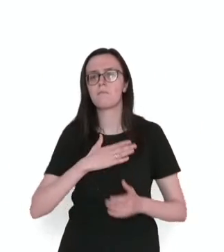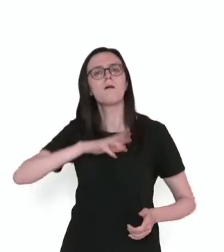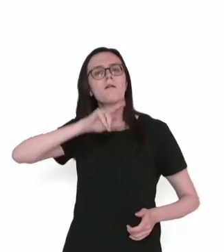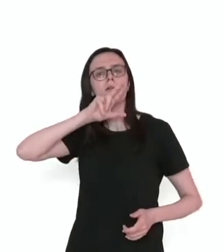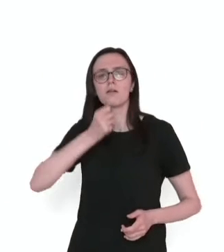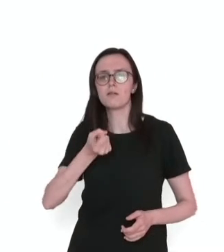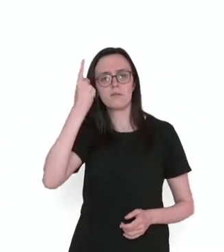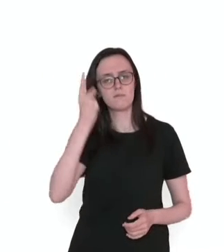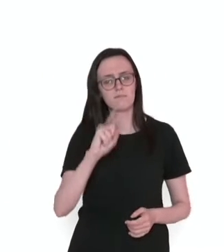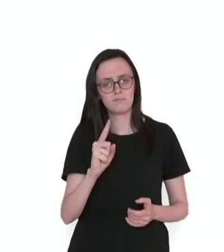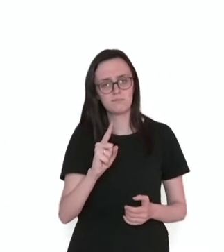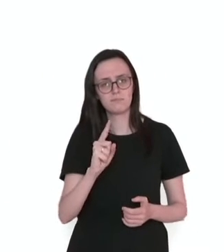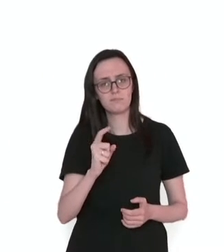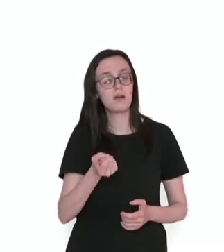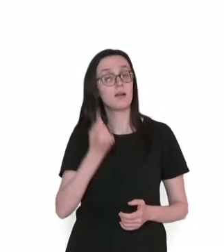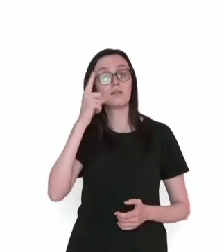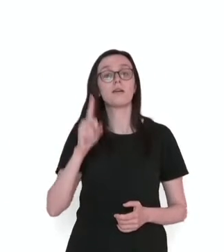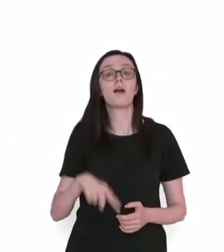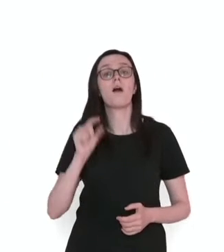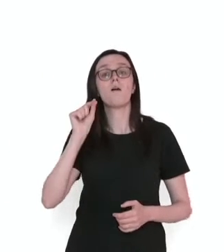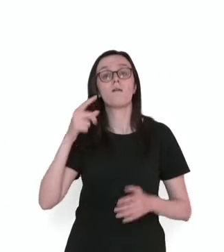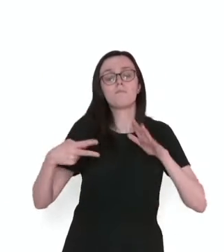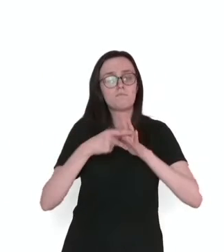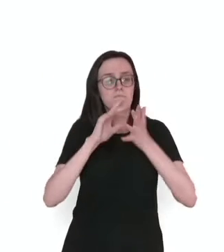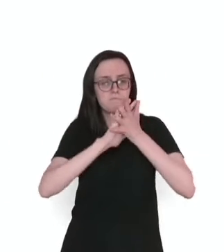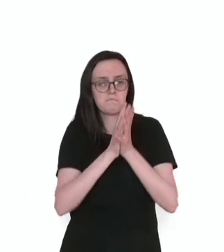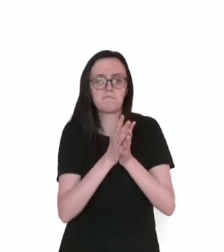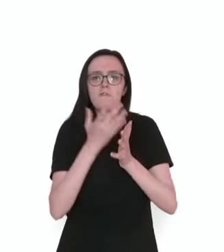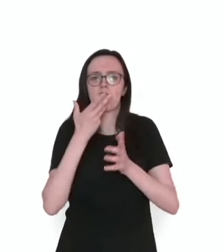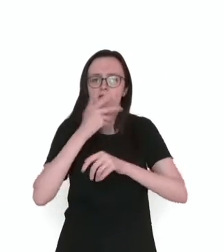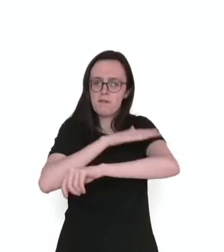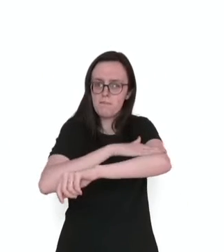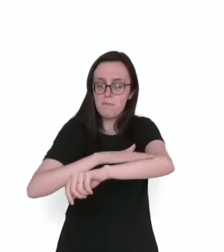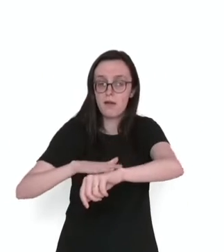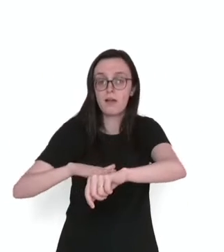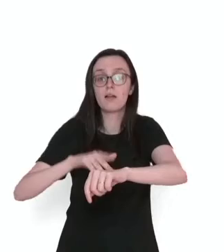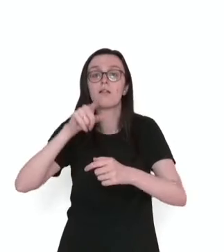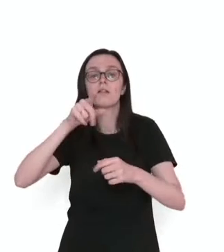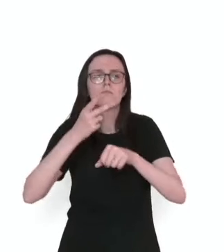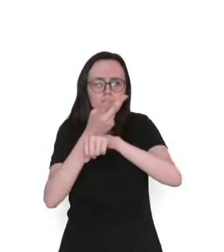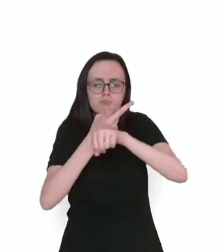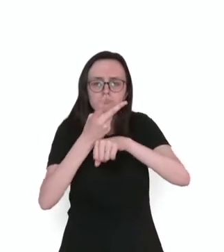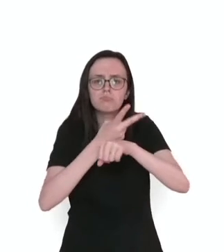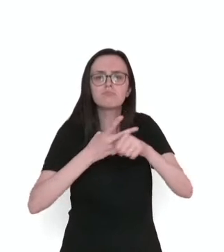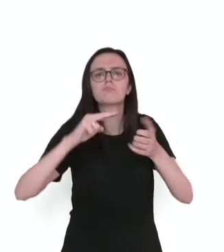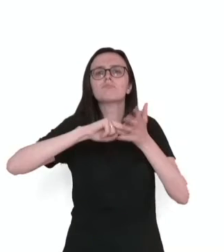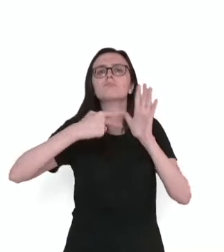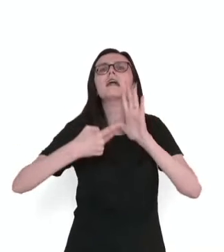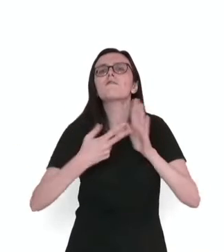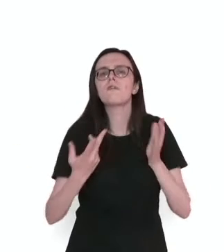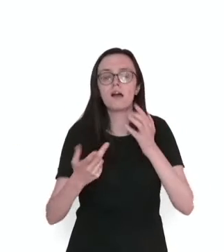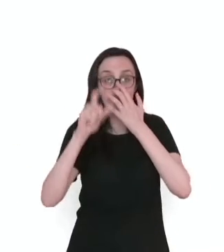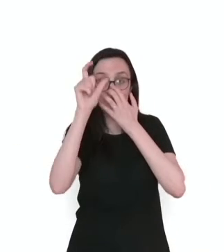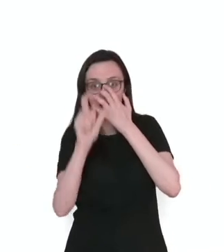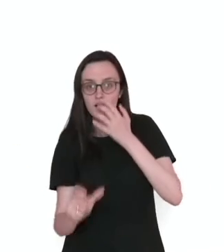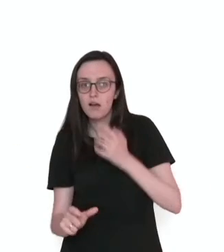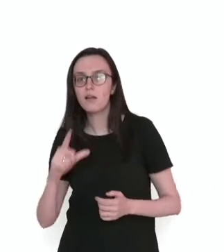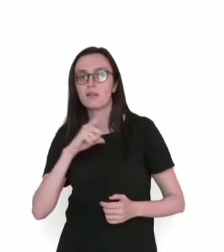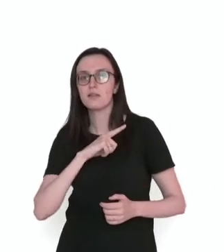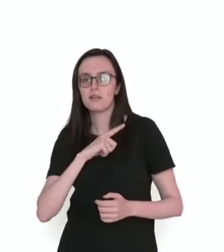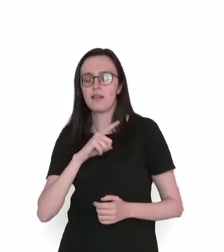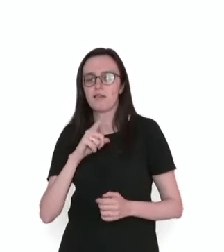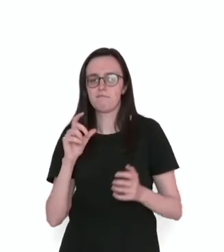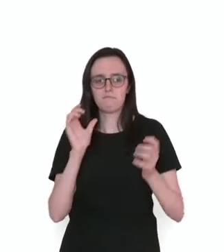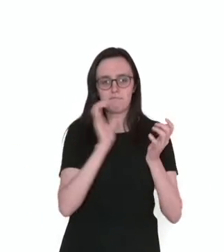é estranho, estranho ser xenofóbico. Pesquise o significado das palavras elitista e